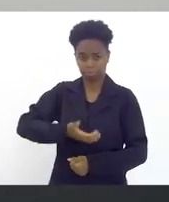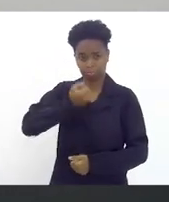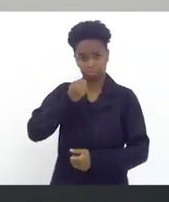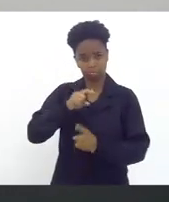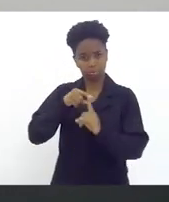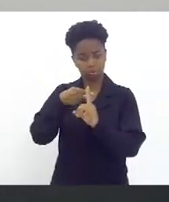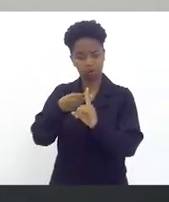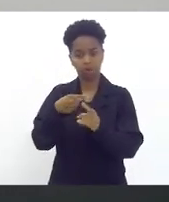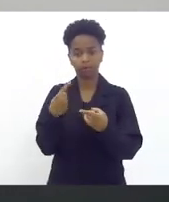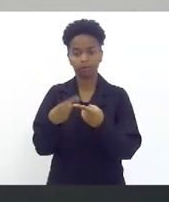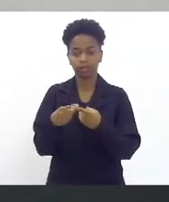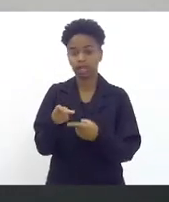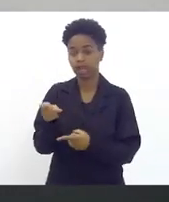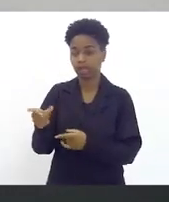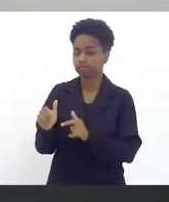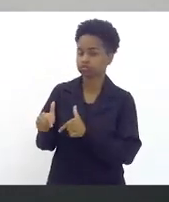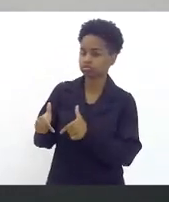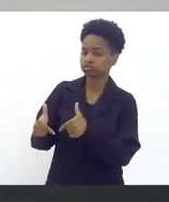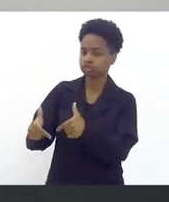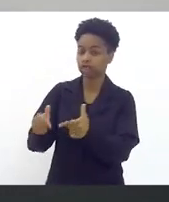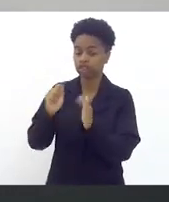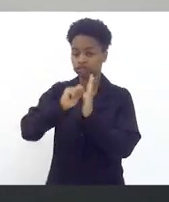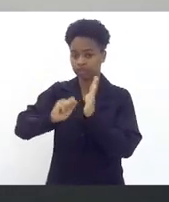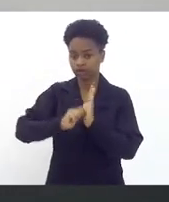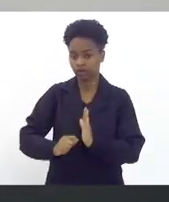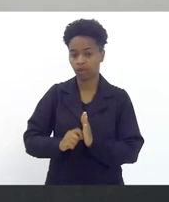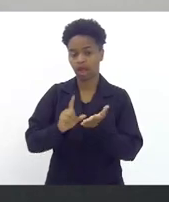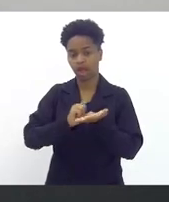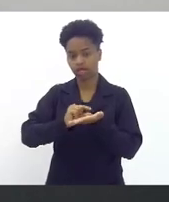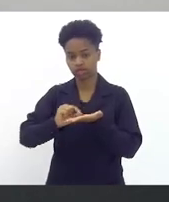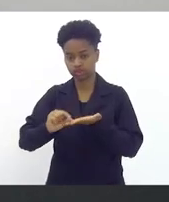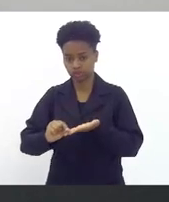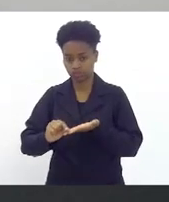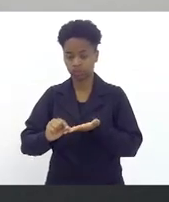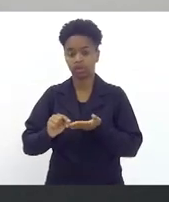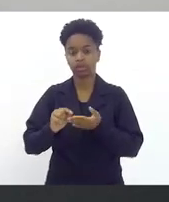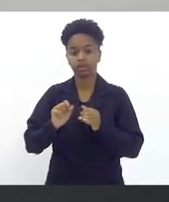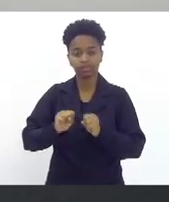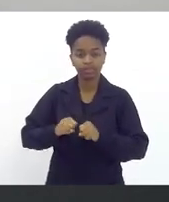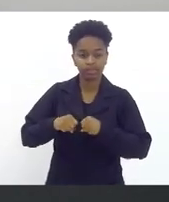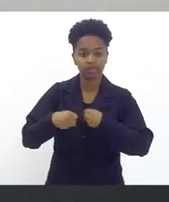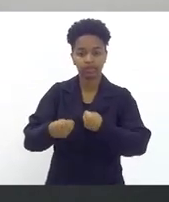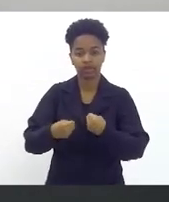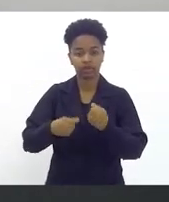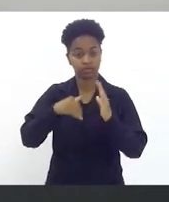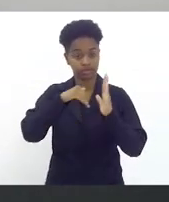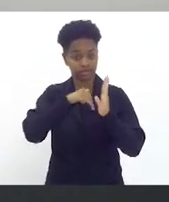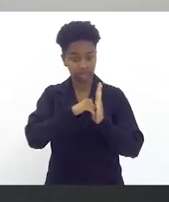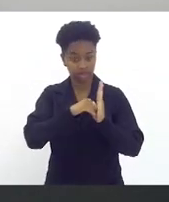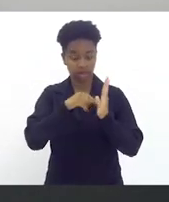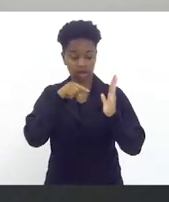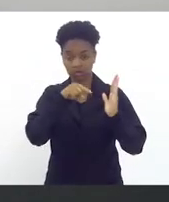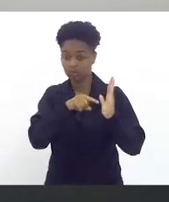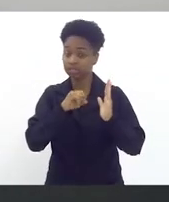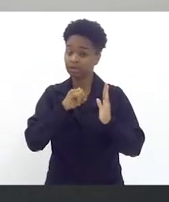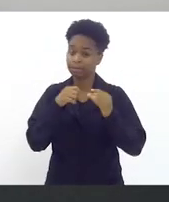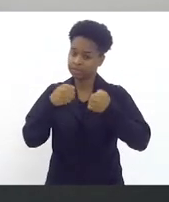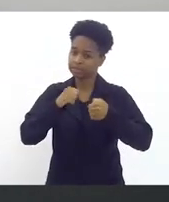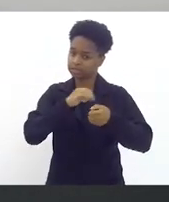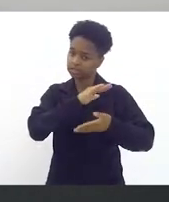porque ele tava no Exercício ele escreveu um artigo defendendo que o Senado desfize-se